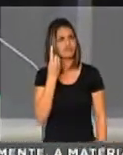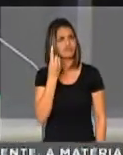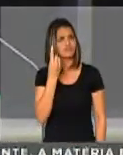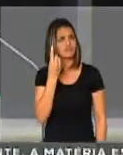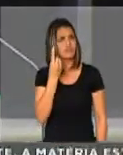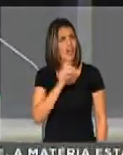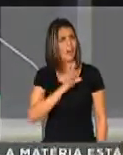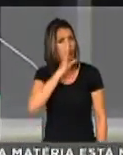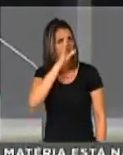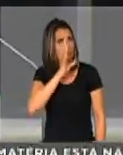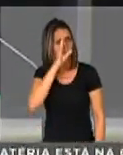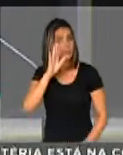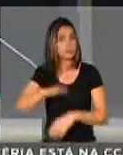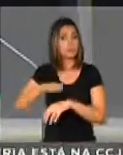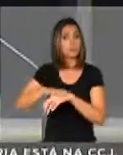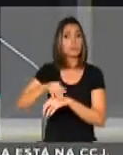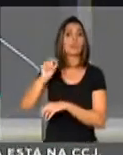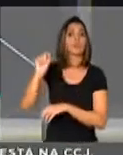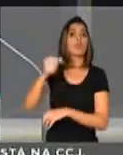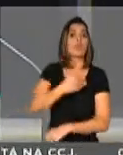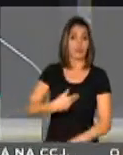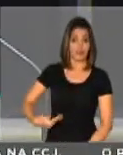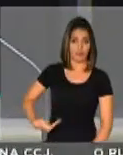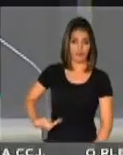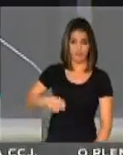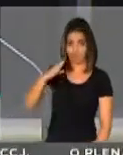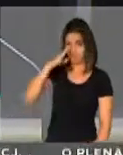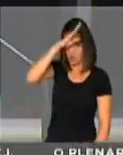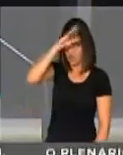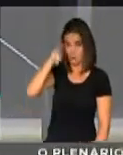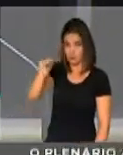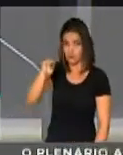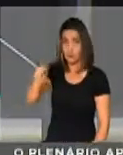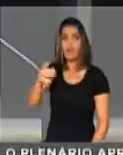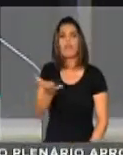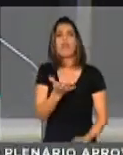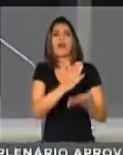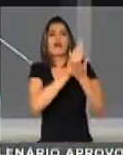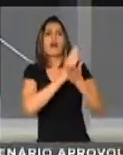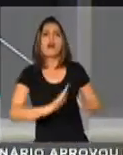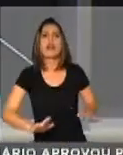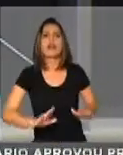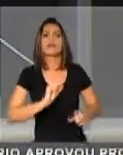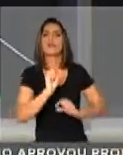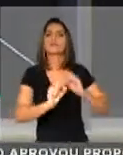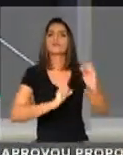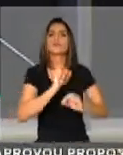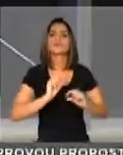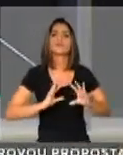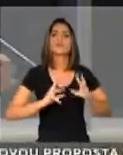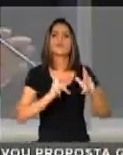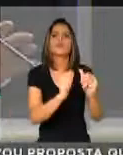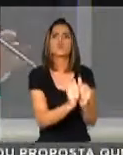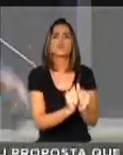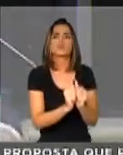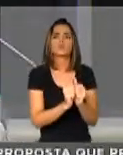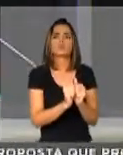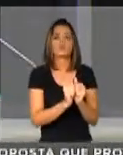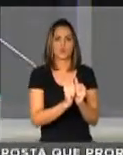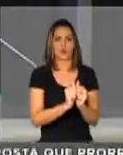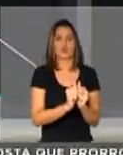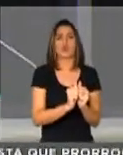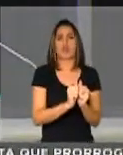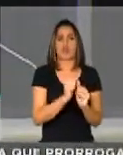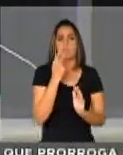a proposta do presidente Jair Bolsonaro de acabar com a política de valorização real